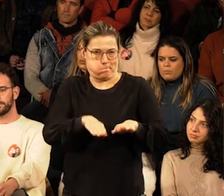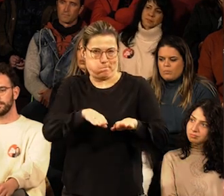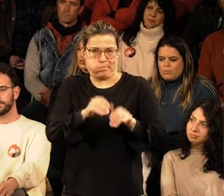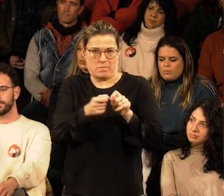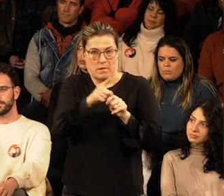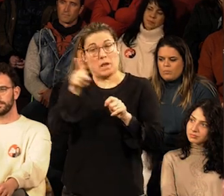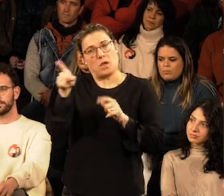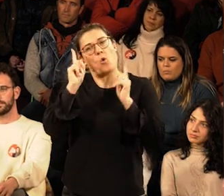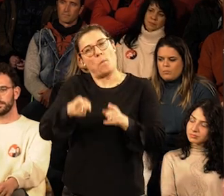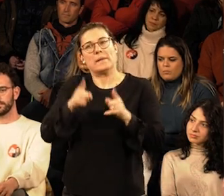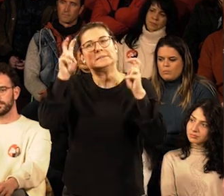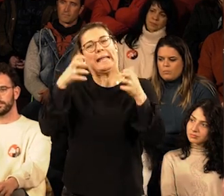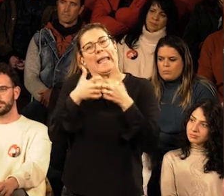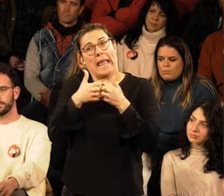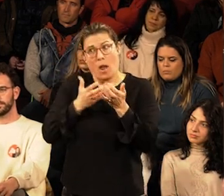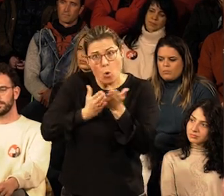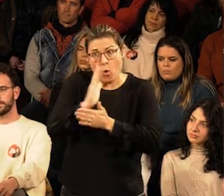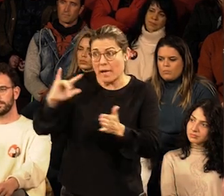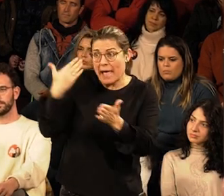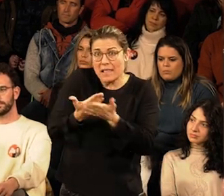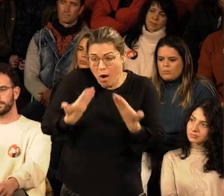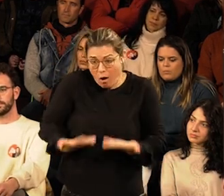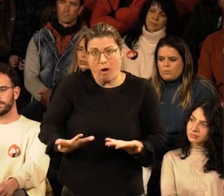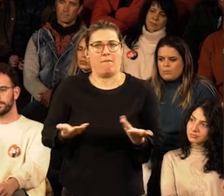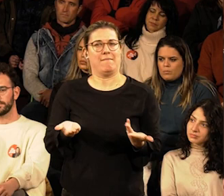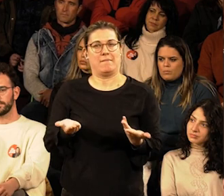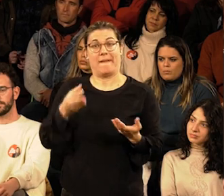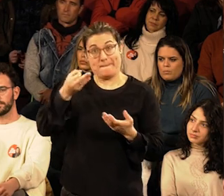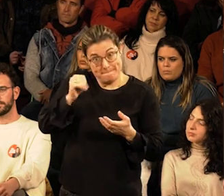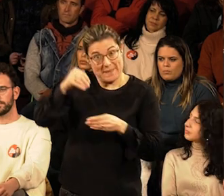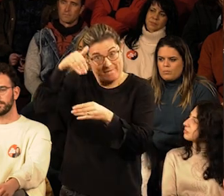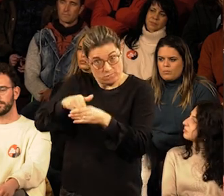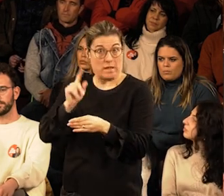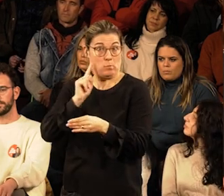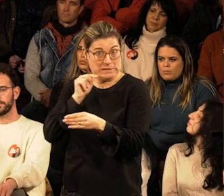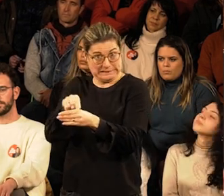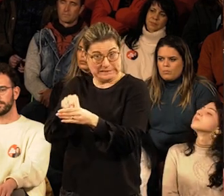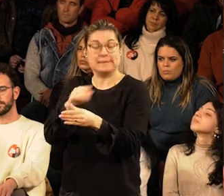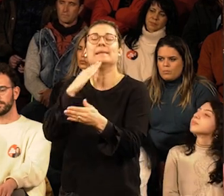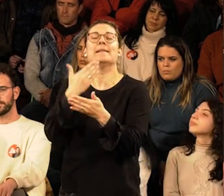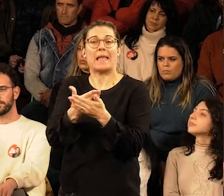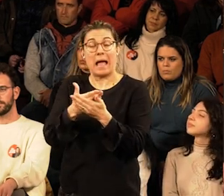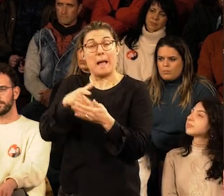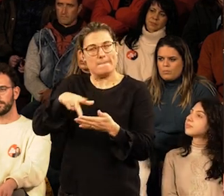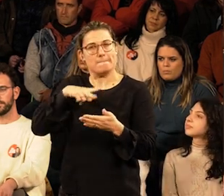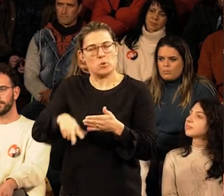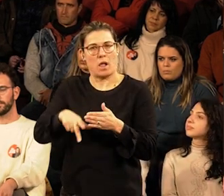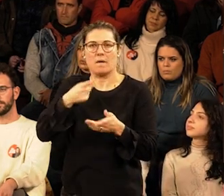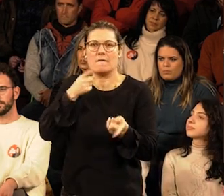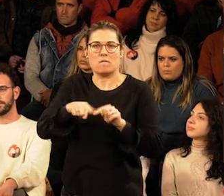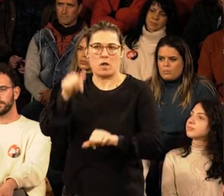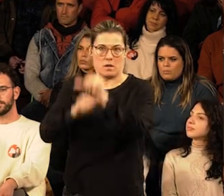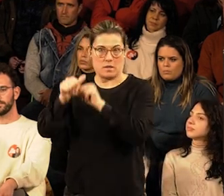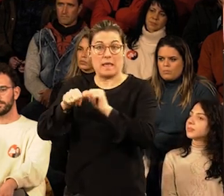abriu a guerra que continua ainda hoje o voto útil no partido socialista fez então o país recuar e a